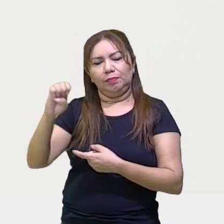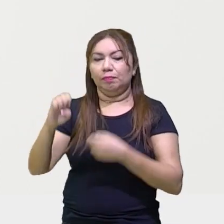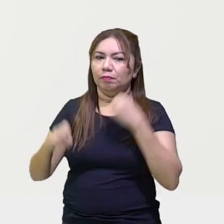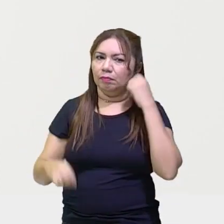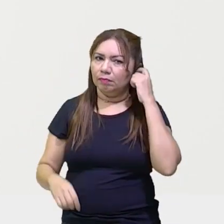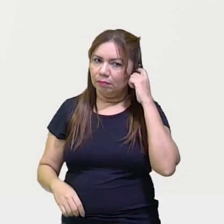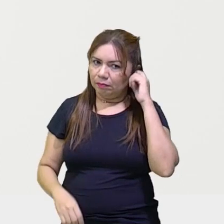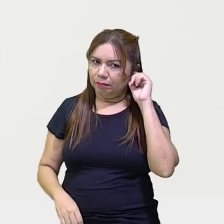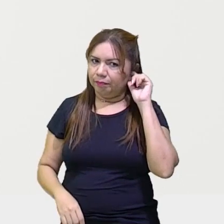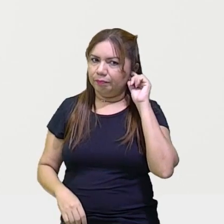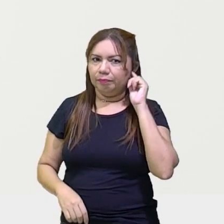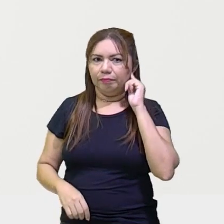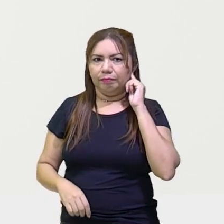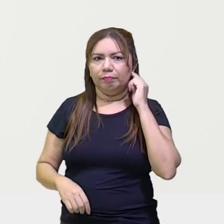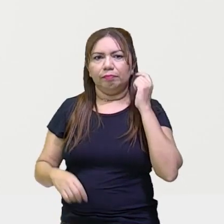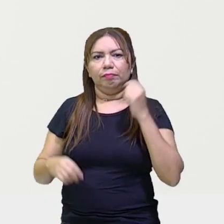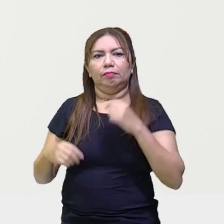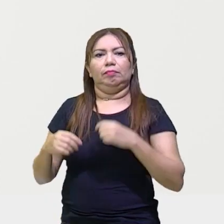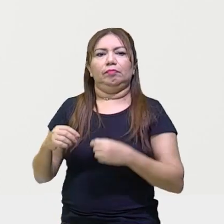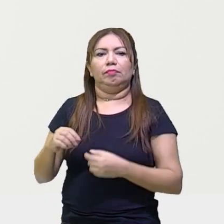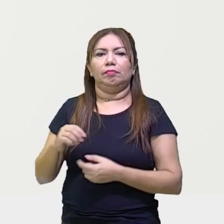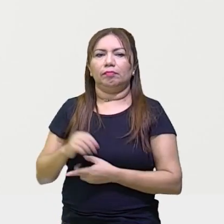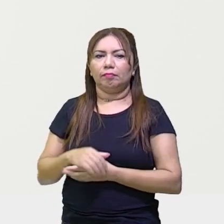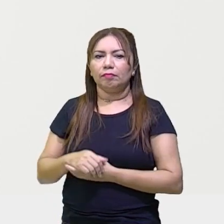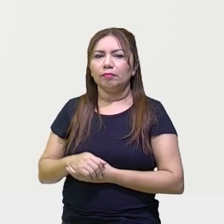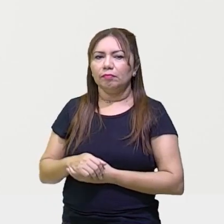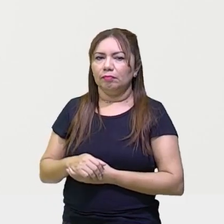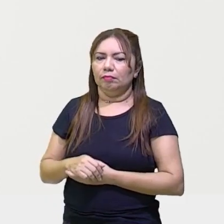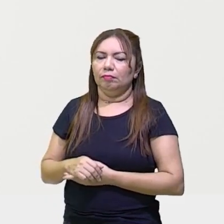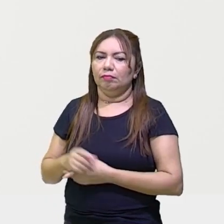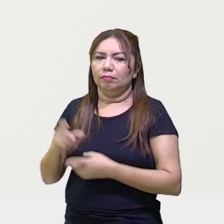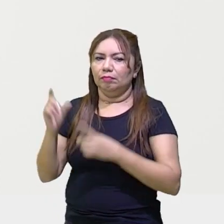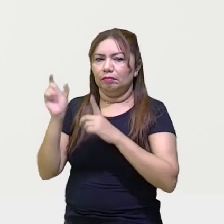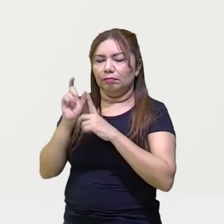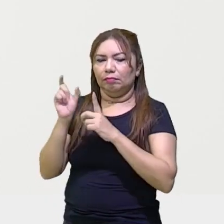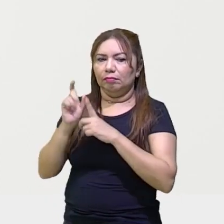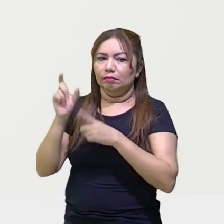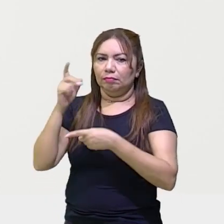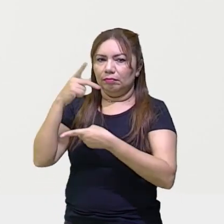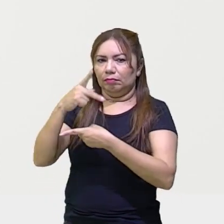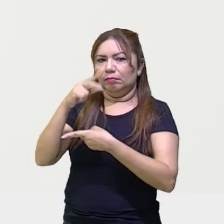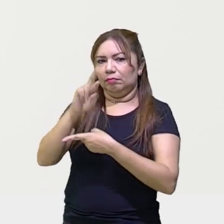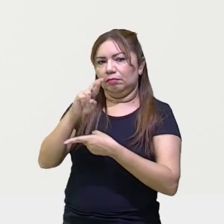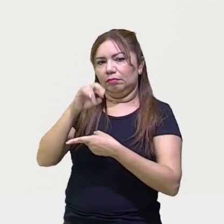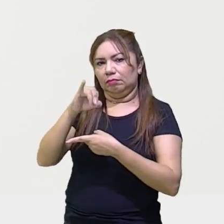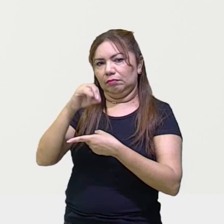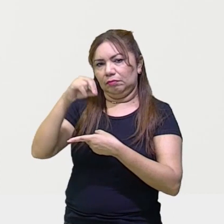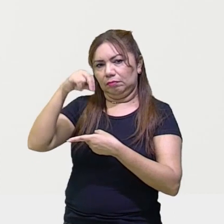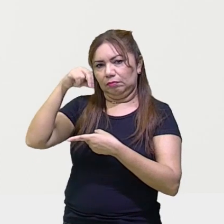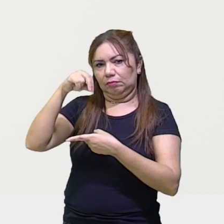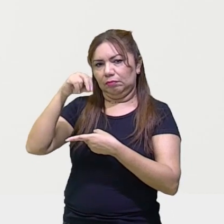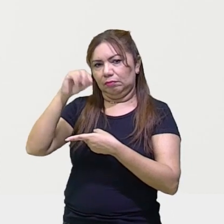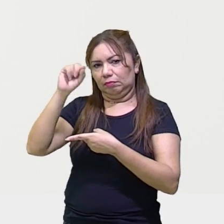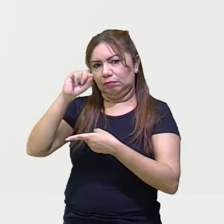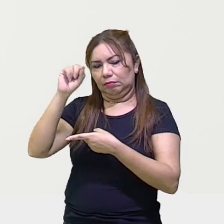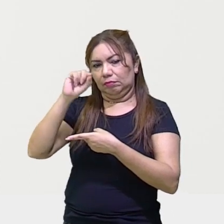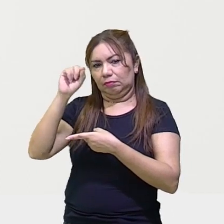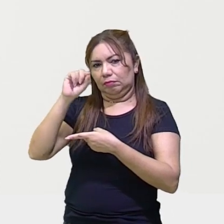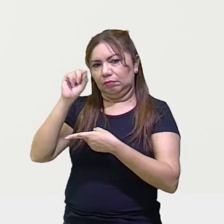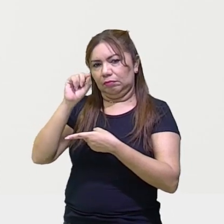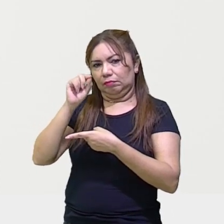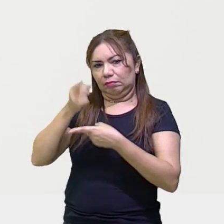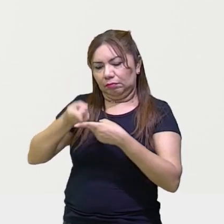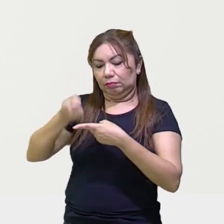última, ela tá na penúltima, no si? Não, ela tá na antepenúltima. E quando isso acontece, ela